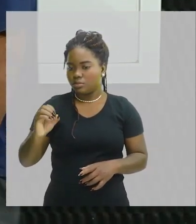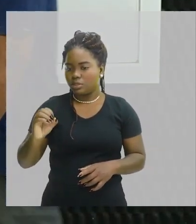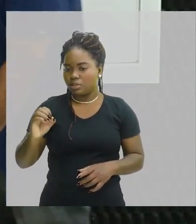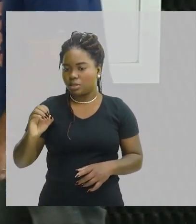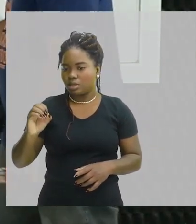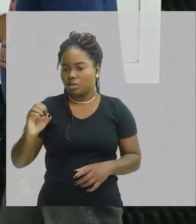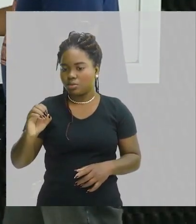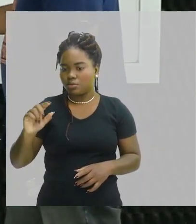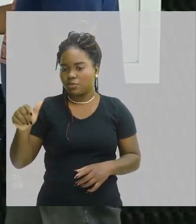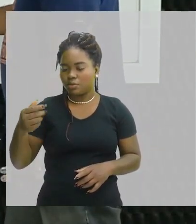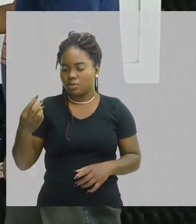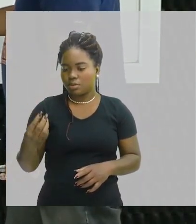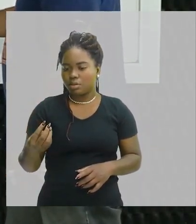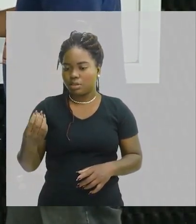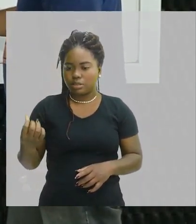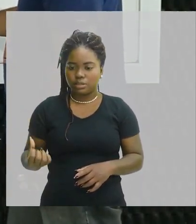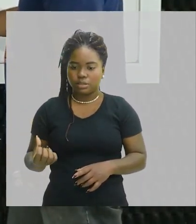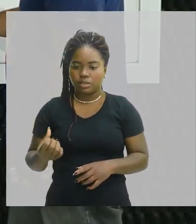Então, vai ficar